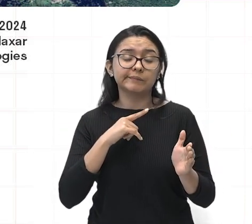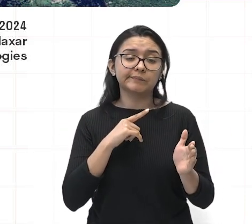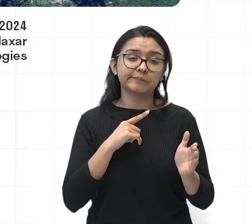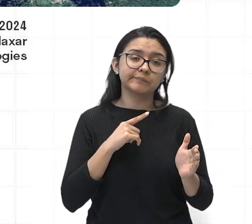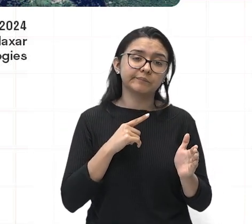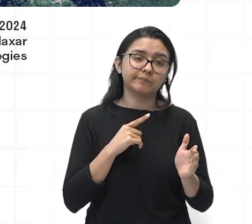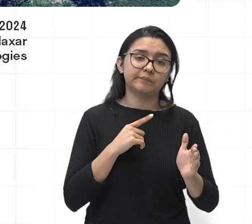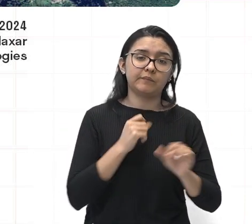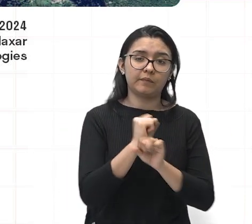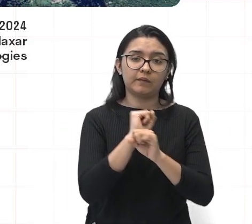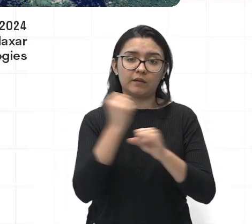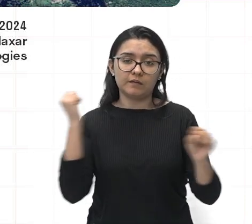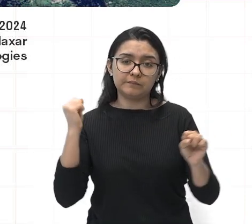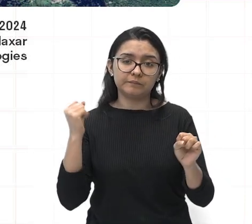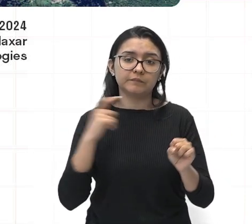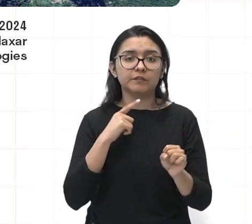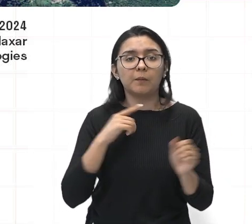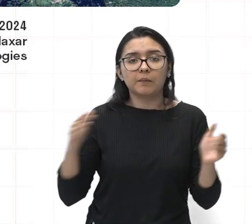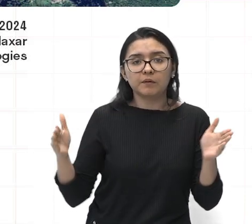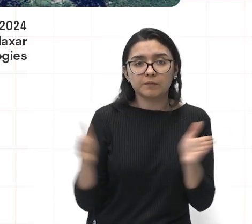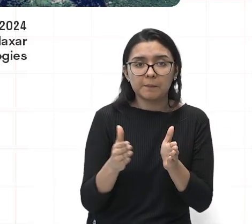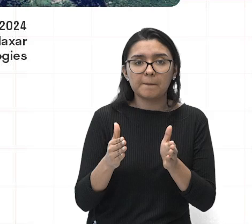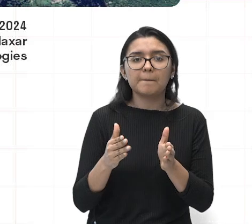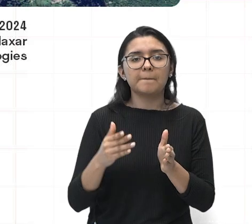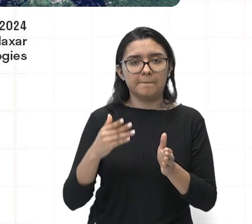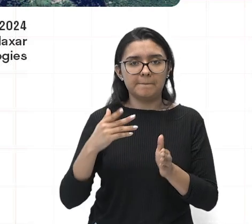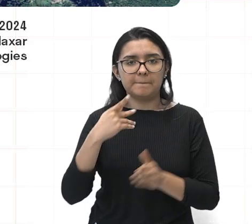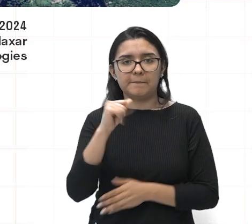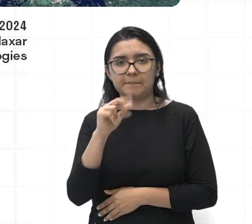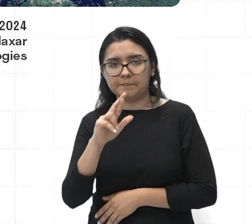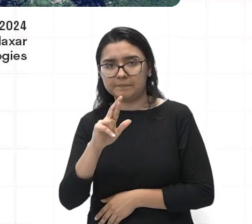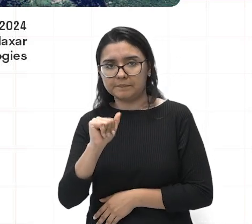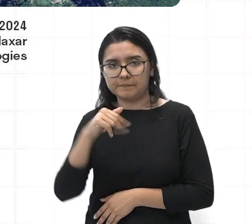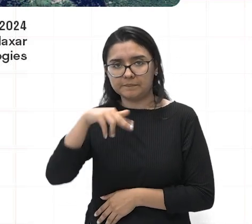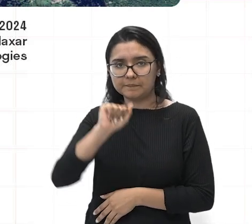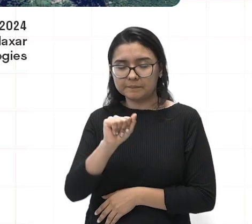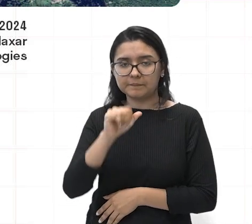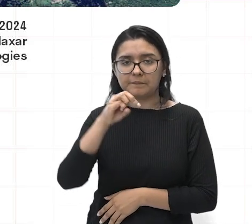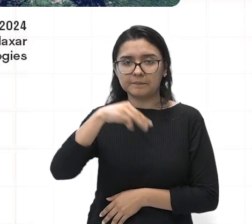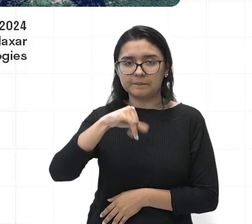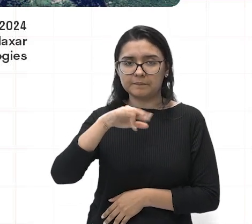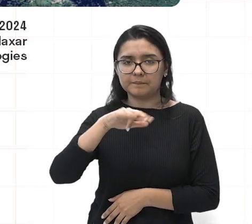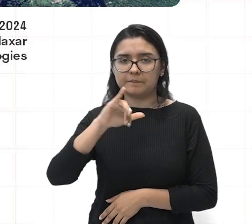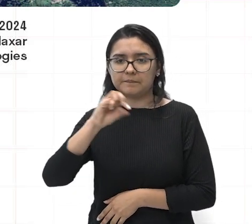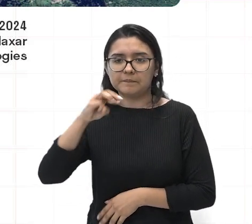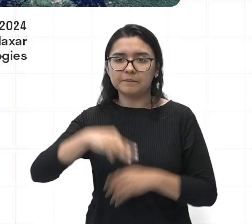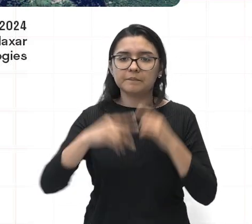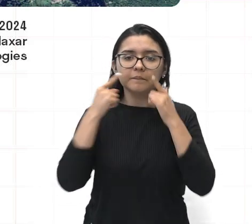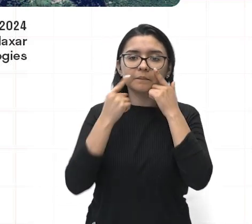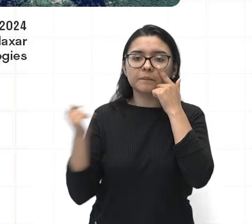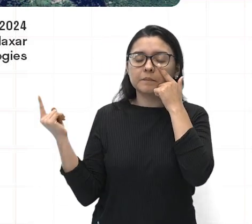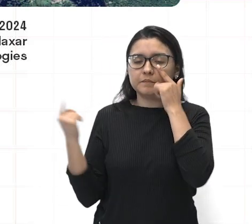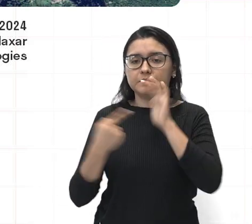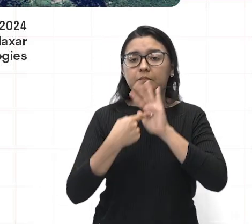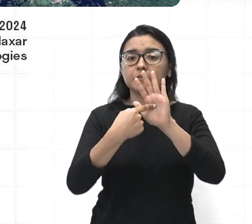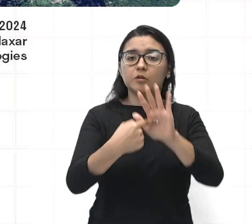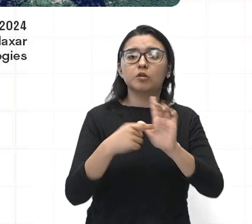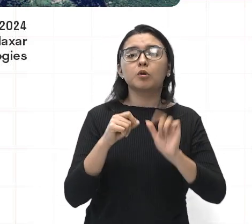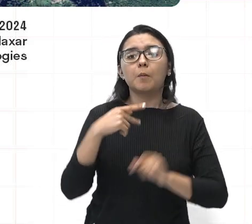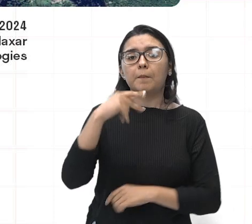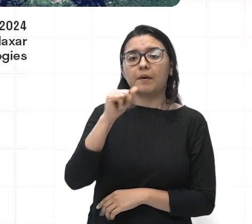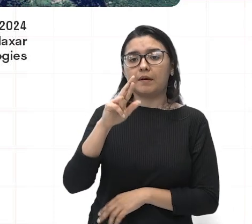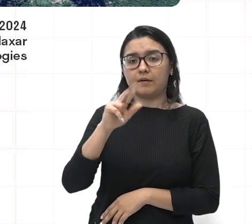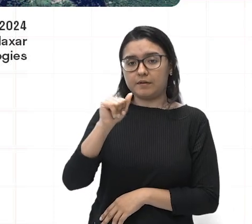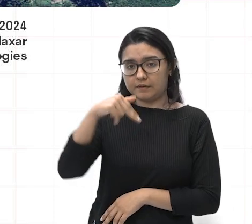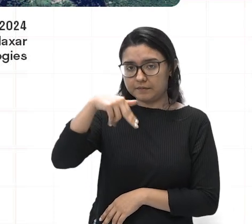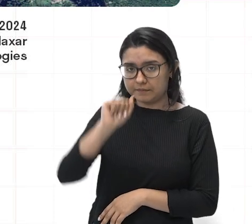uma proporção, eles são menores, eles são chamados de Paranamirim. E aí nós trouxemos como destaque o Paraná do Ramos, né?